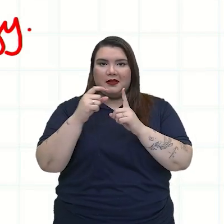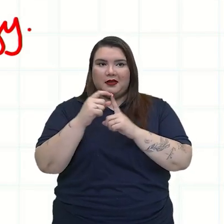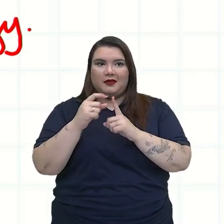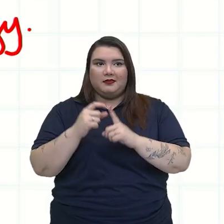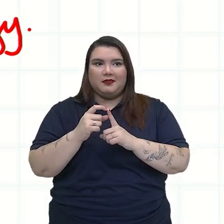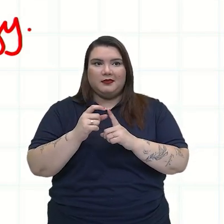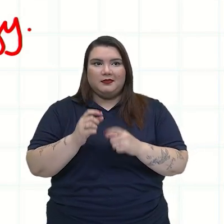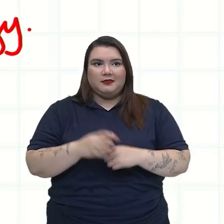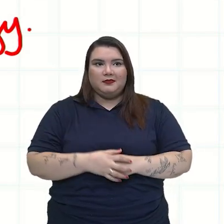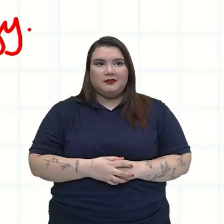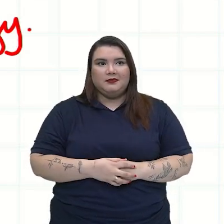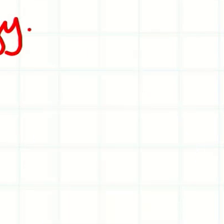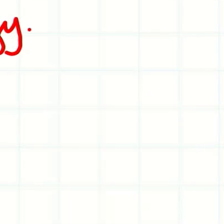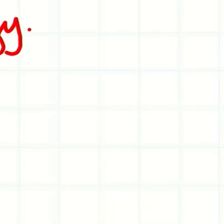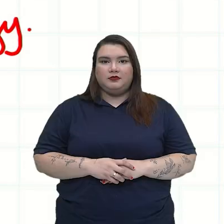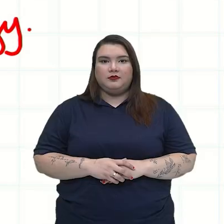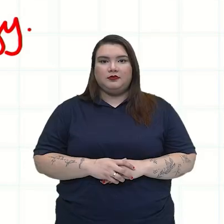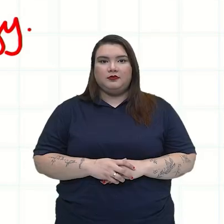bom?